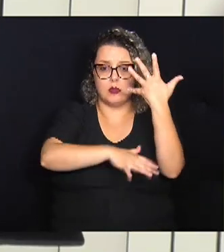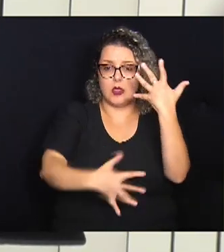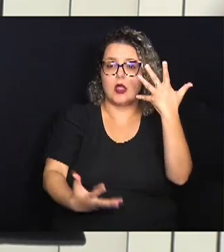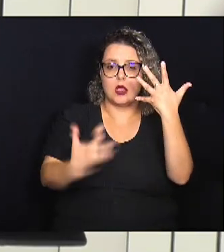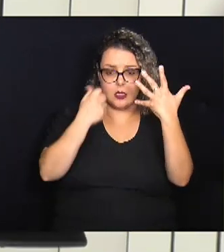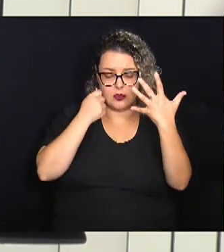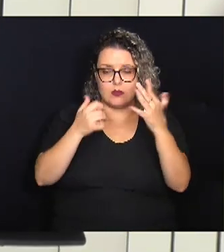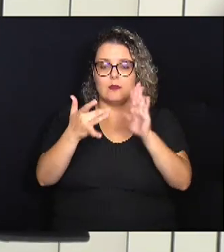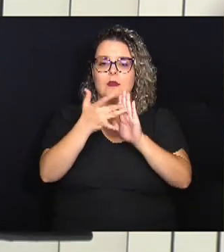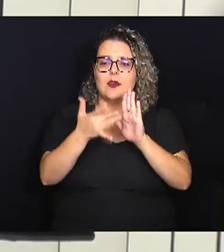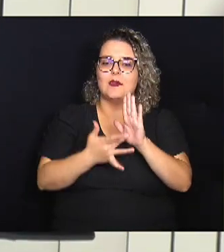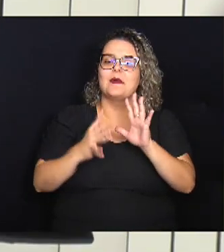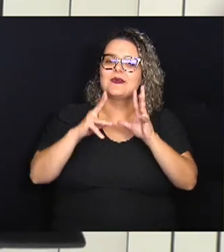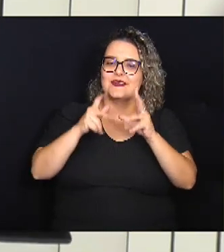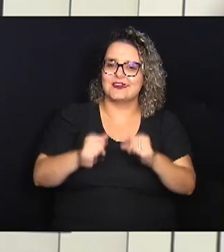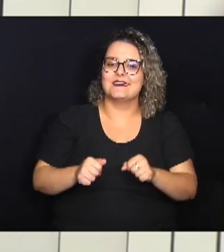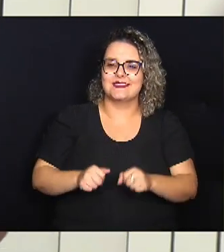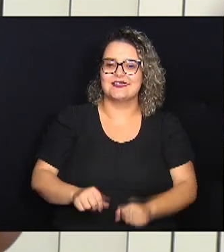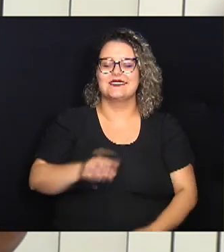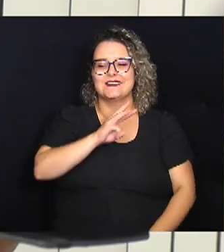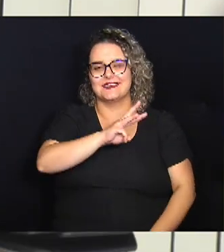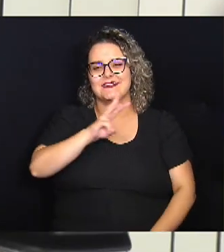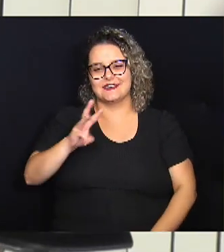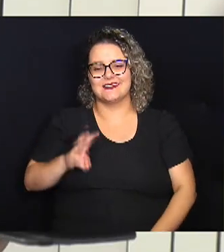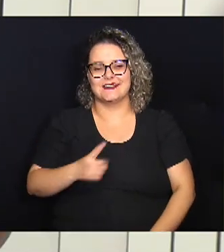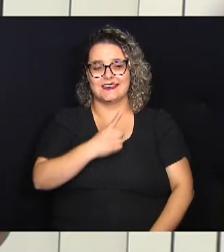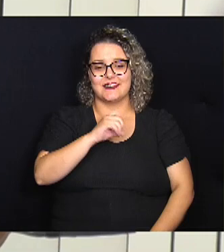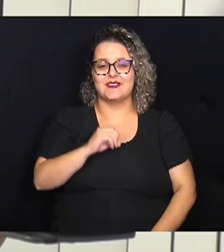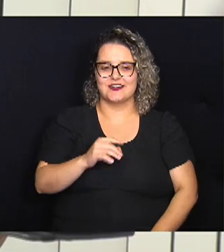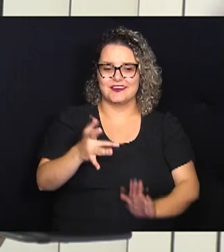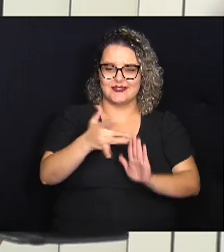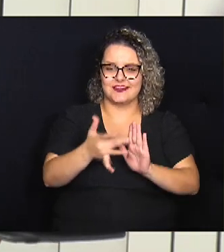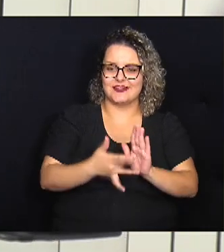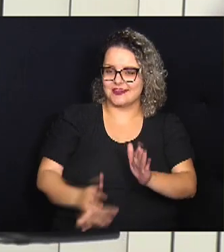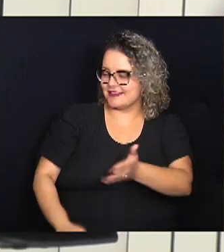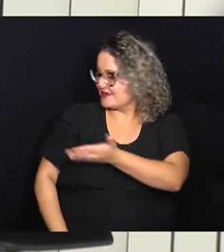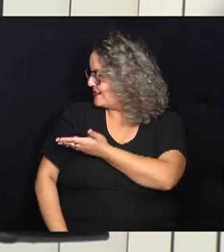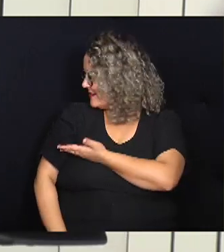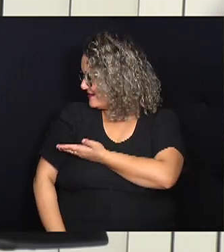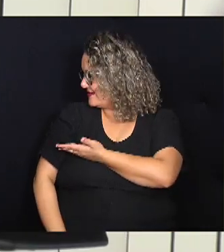A pauta completa está lá no site com os 10 itens,